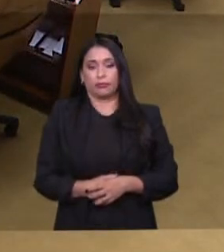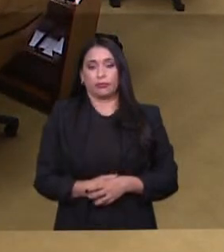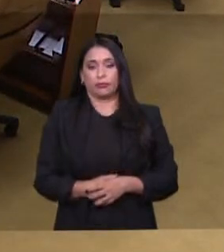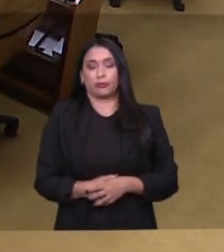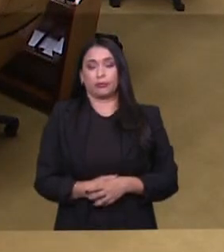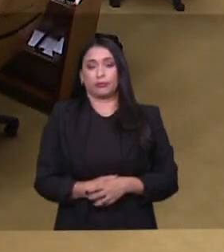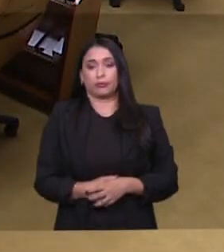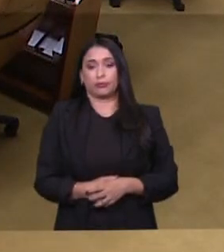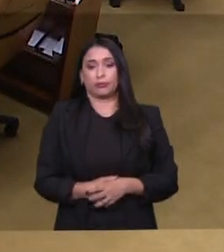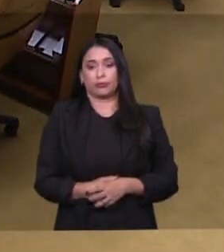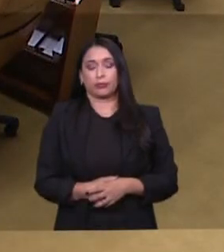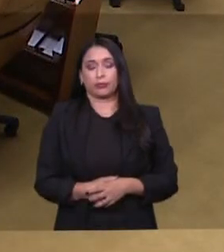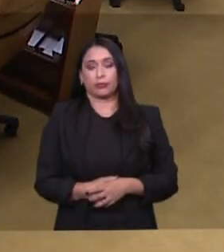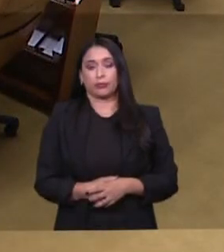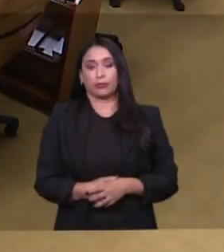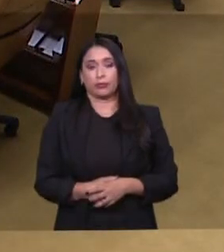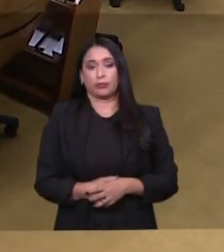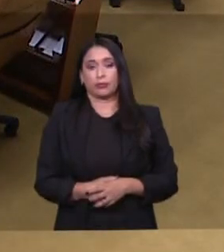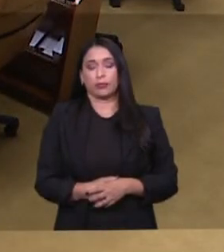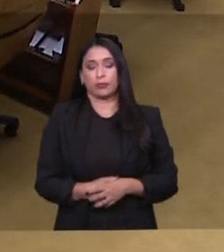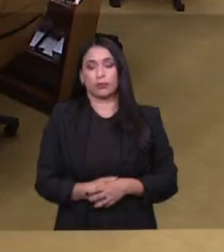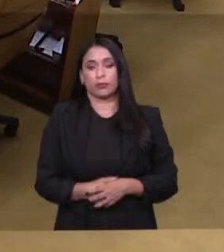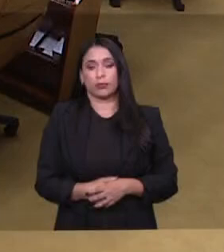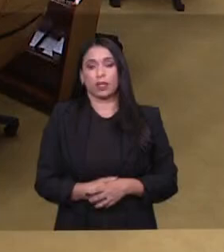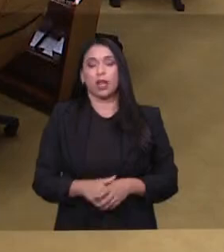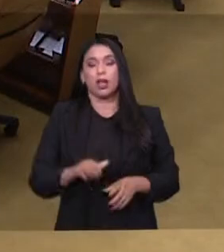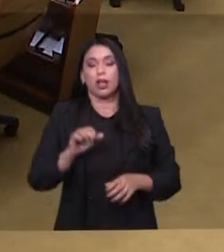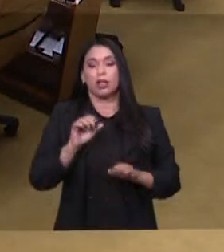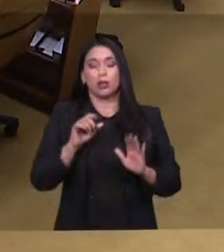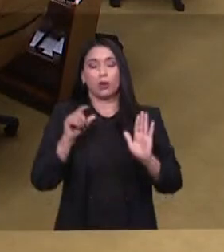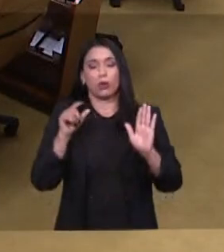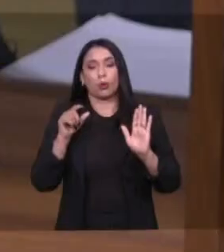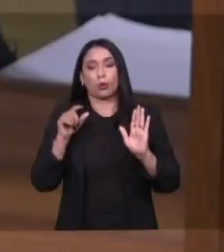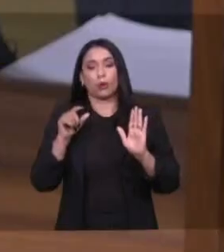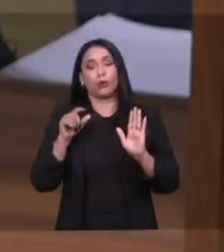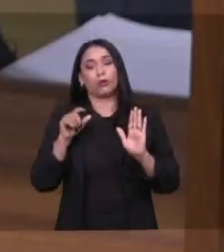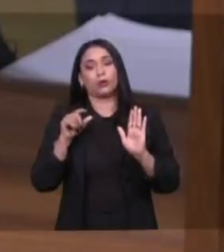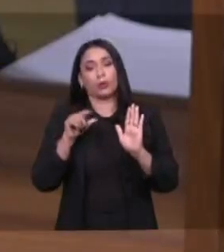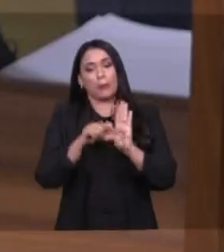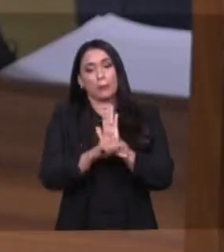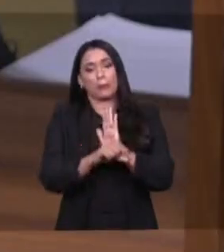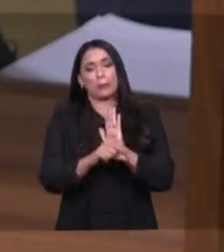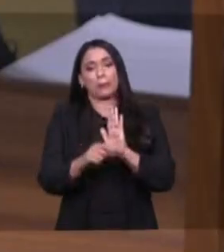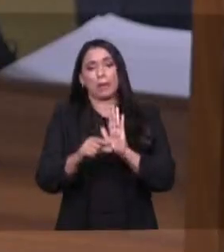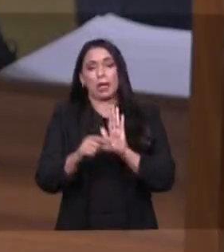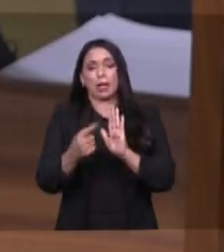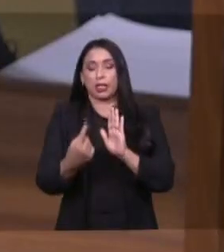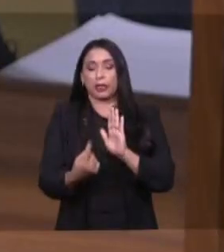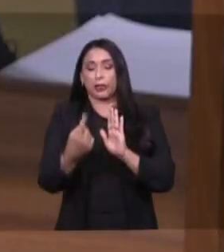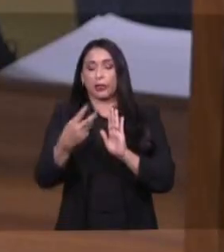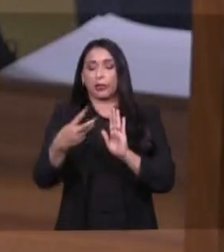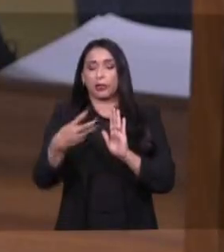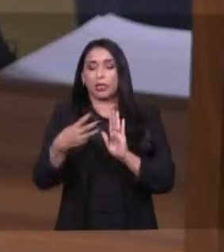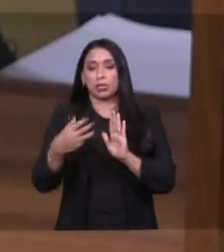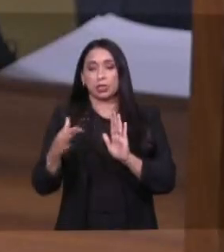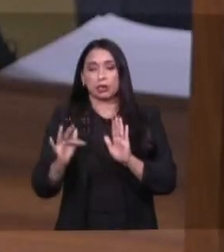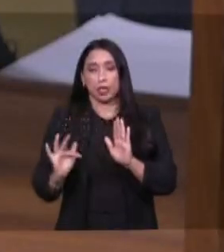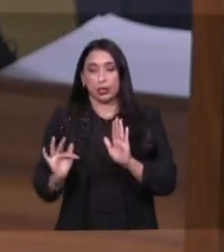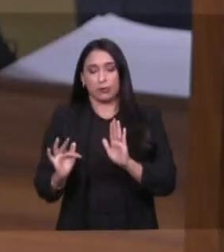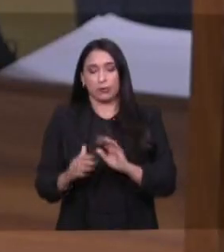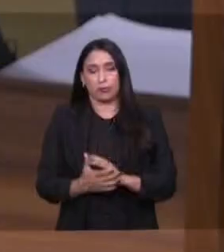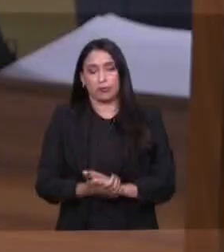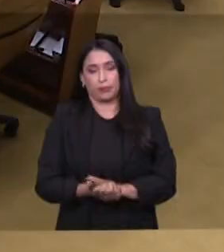Então, Vossa Excelência, então eu altero passa... para julgar, acompanhar o relator no terceiro F, parágrafo único.